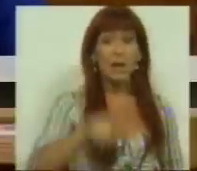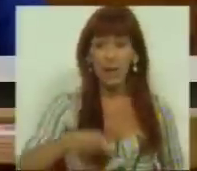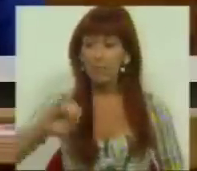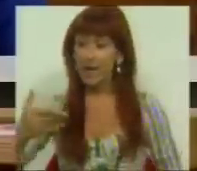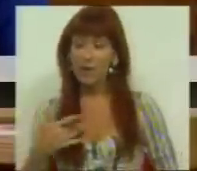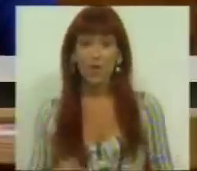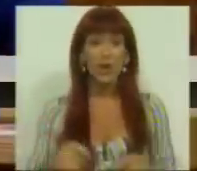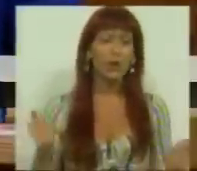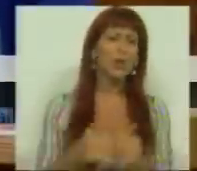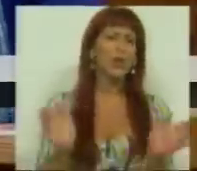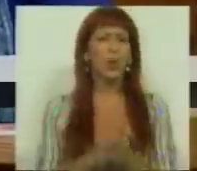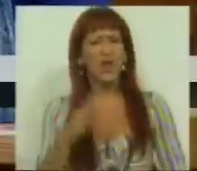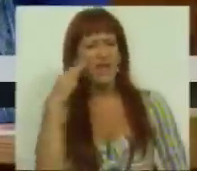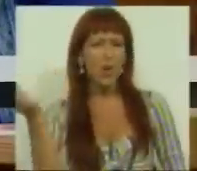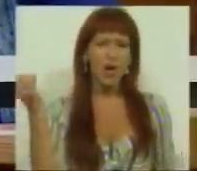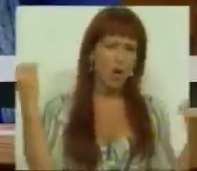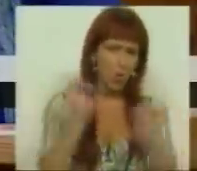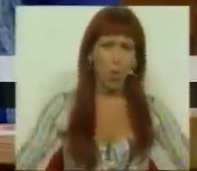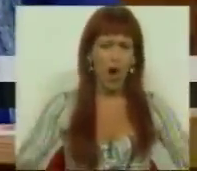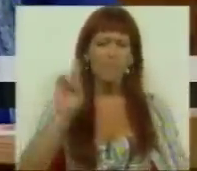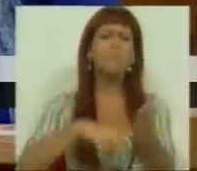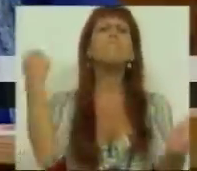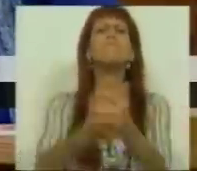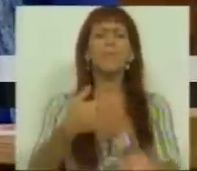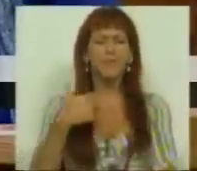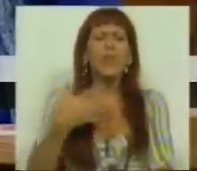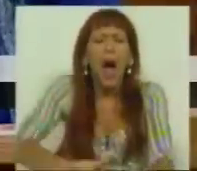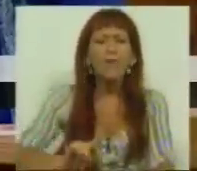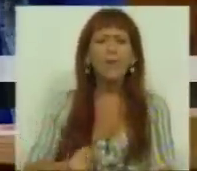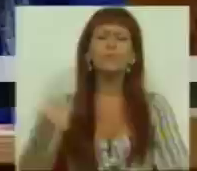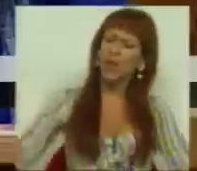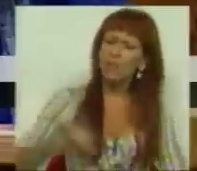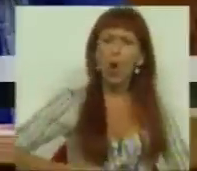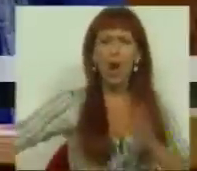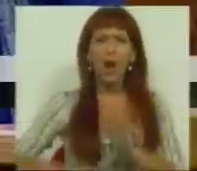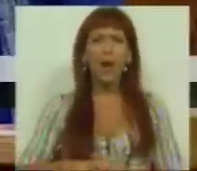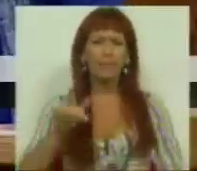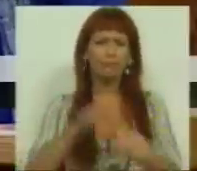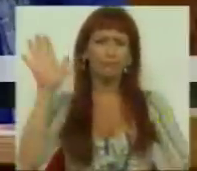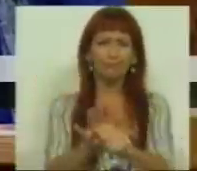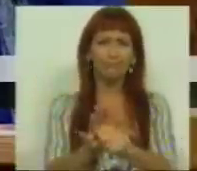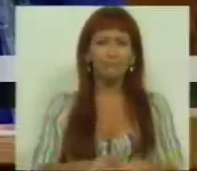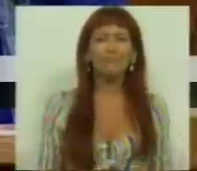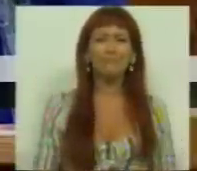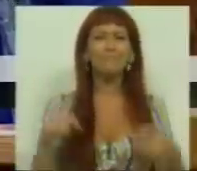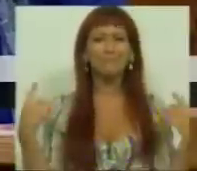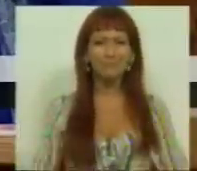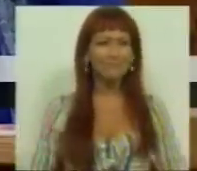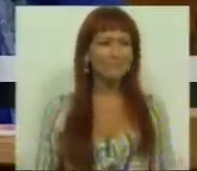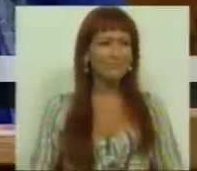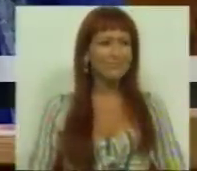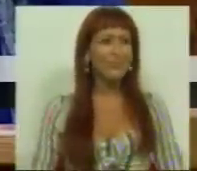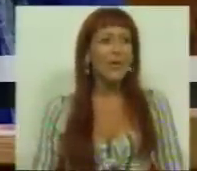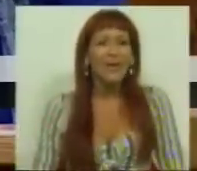PSD, com todo o desplante, chumbaram esta pretensão e impuseram a lei da rolha. Ou seja, há